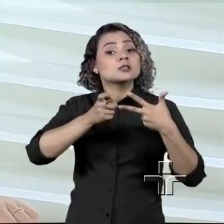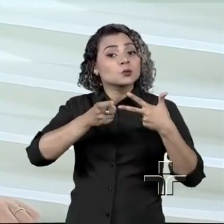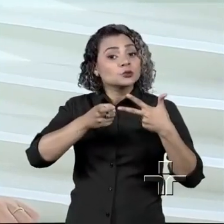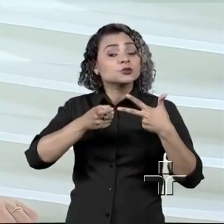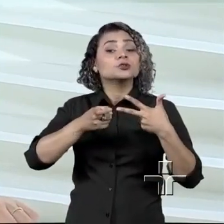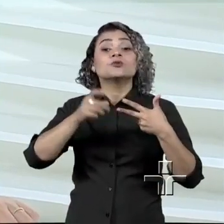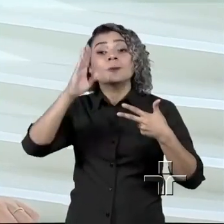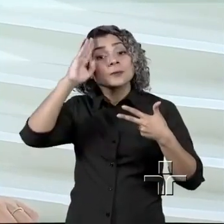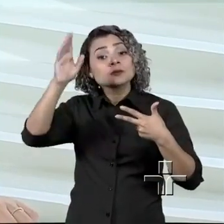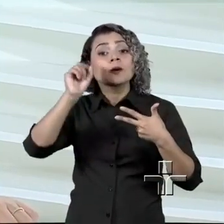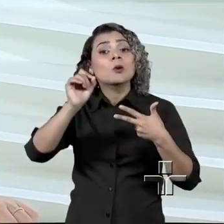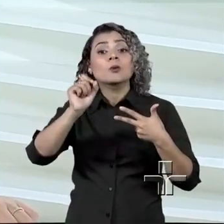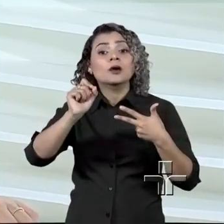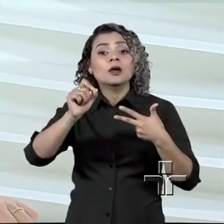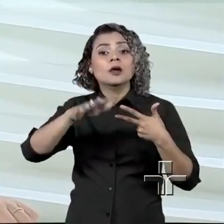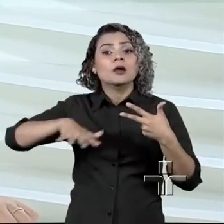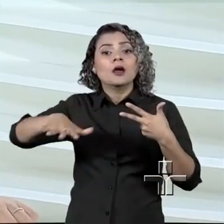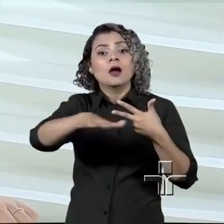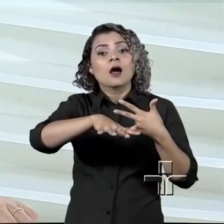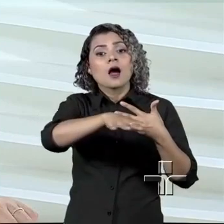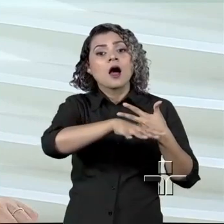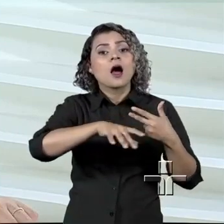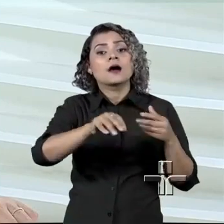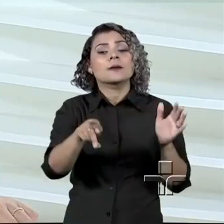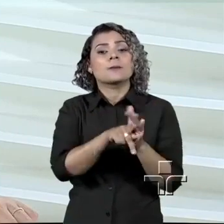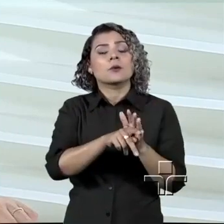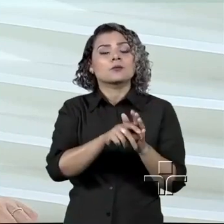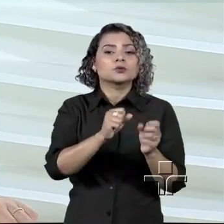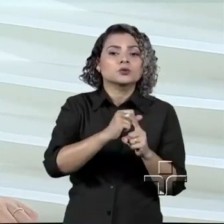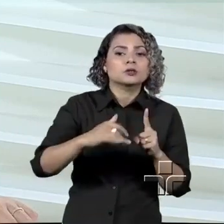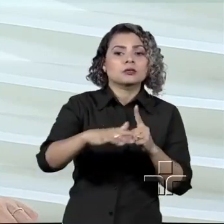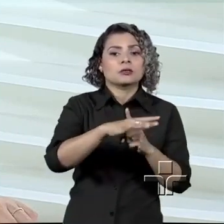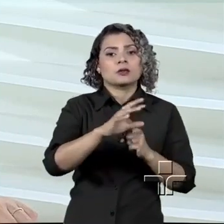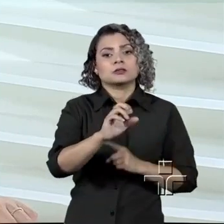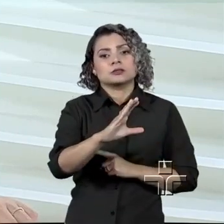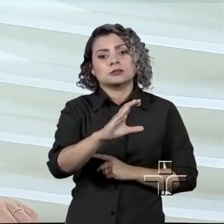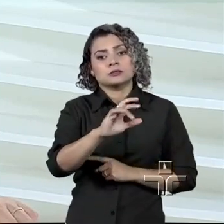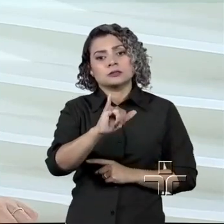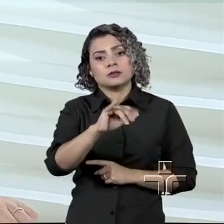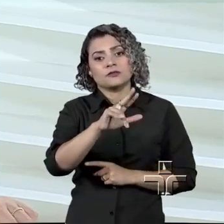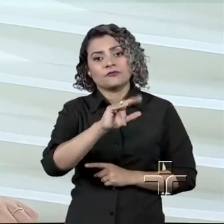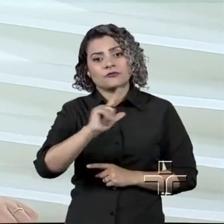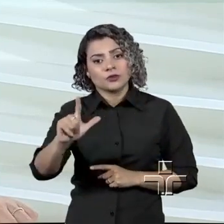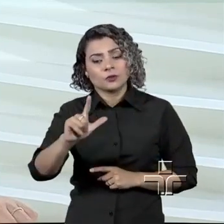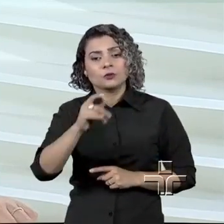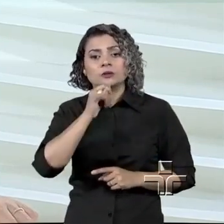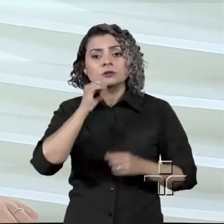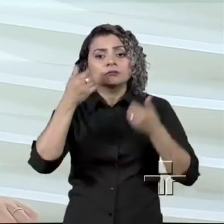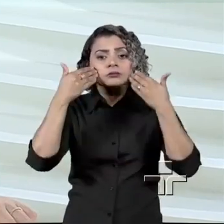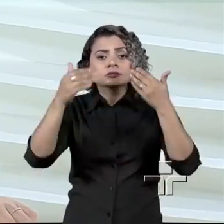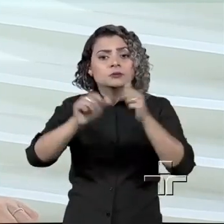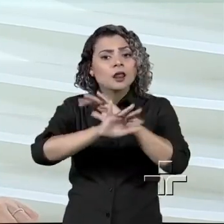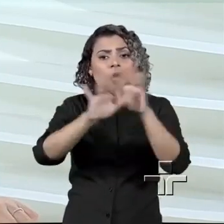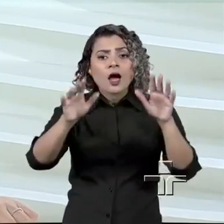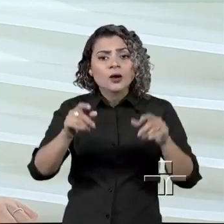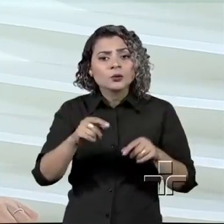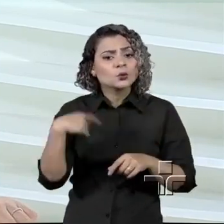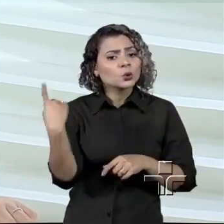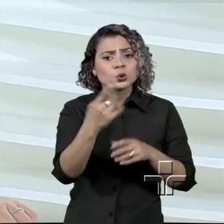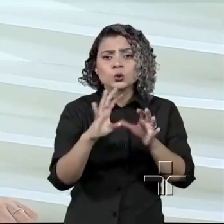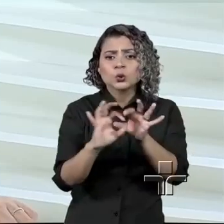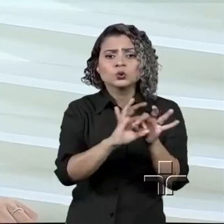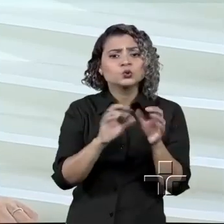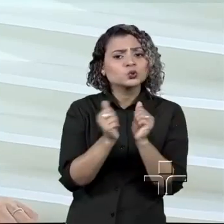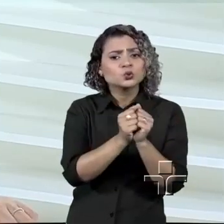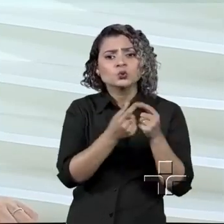e principalmente com as instituições da sociedade civil, como Transparência Brasil, Todos contra a Corrupção,